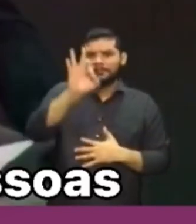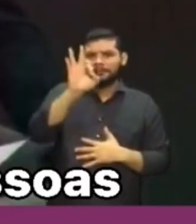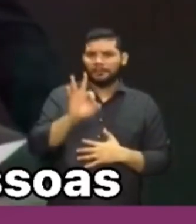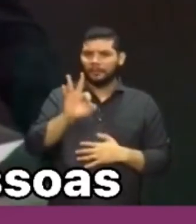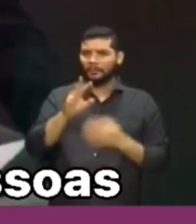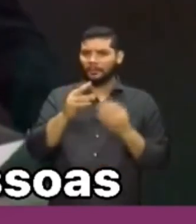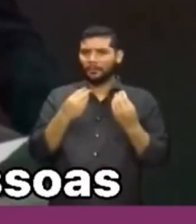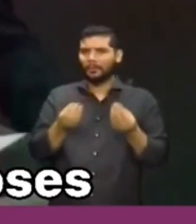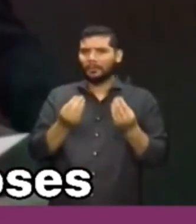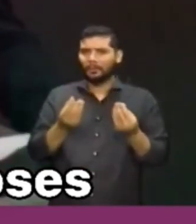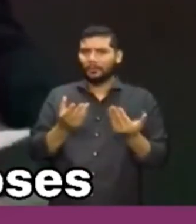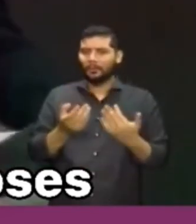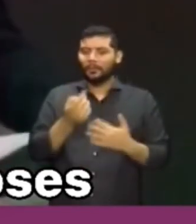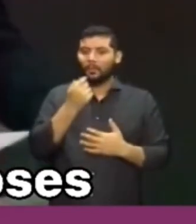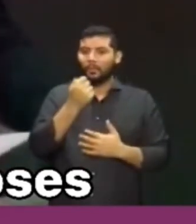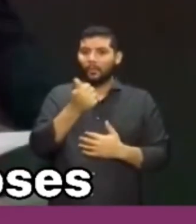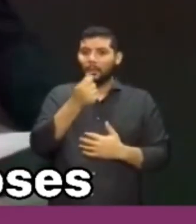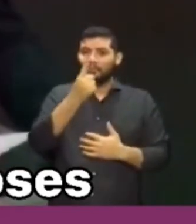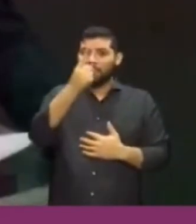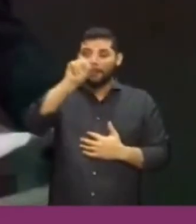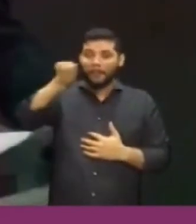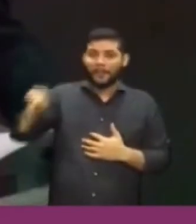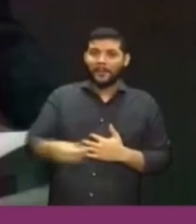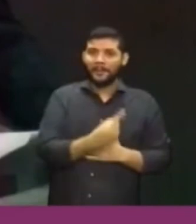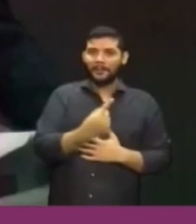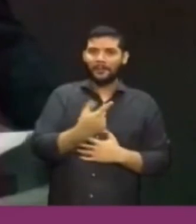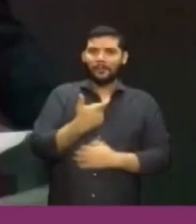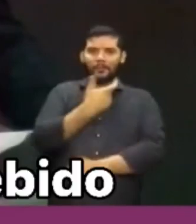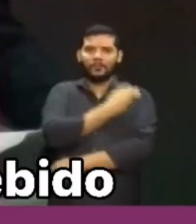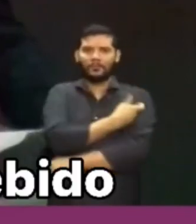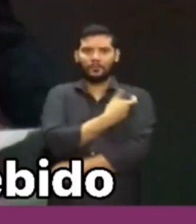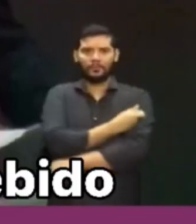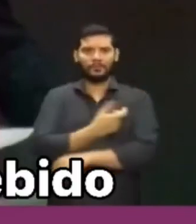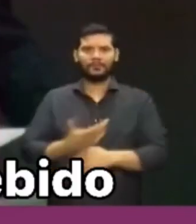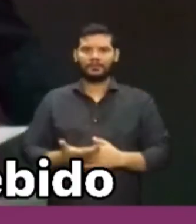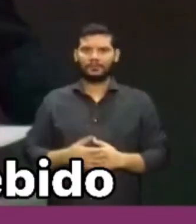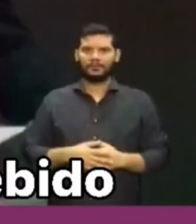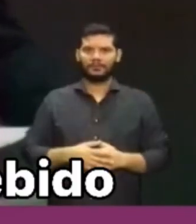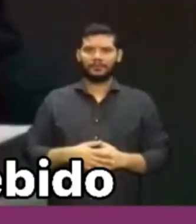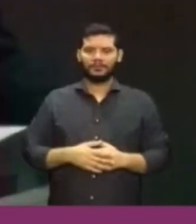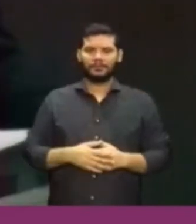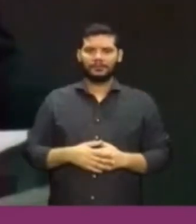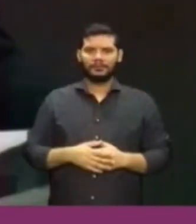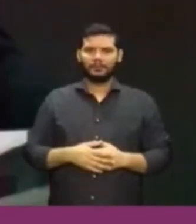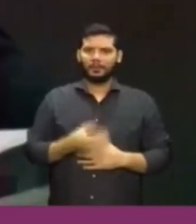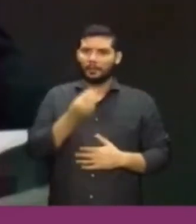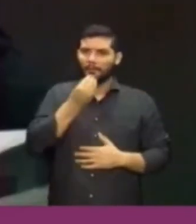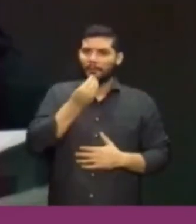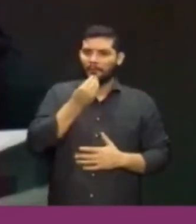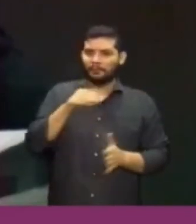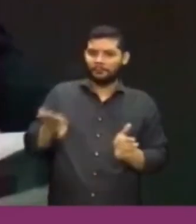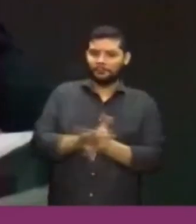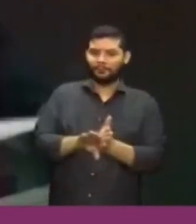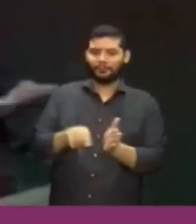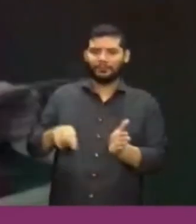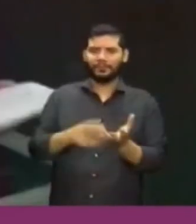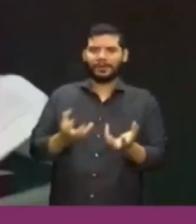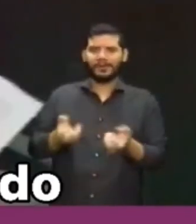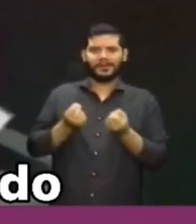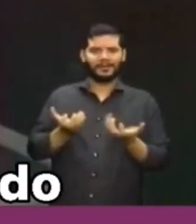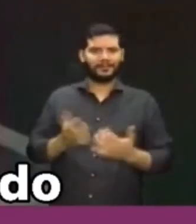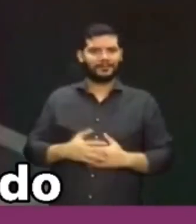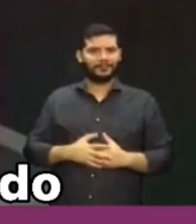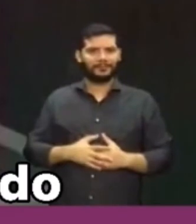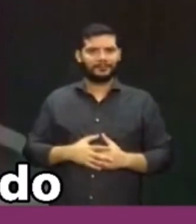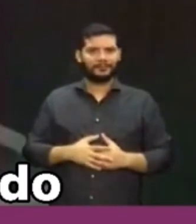é quase 1 milhão de pessoas, isso é quase 1 milhão de doses que o Ceará deveria ter recebido. Eu vou repetir isso.